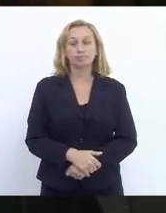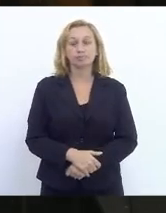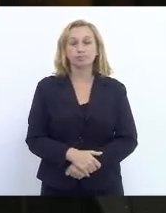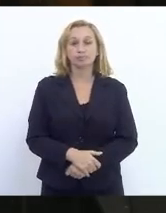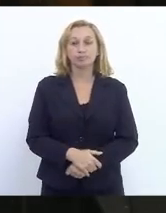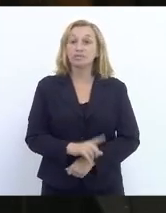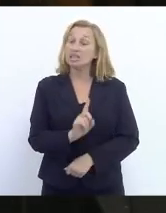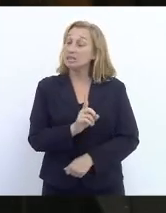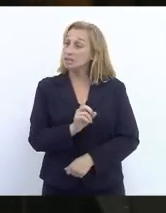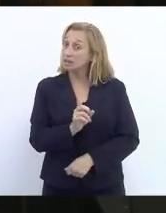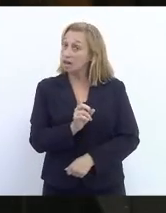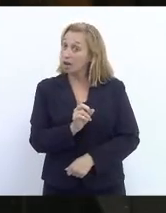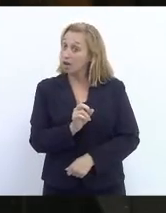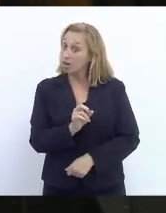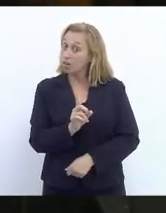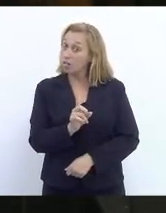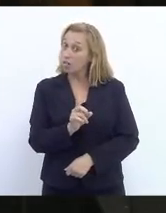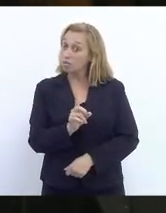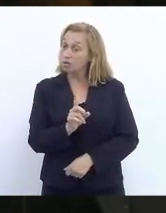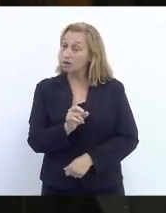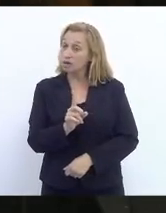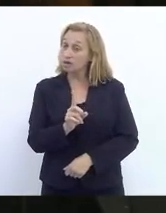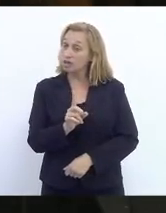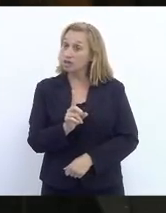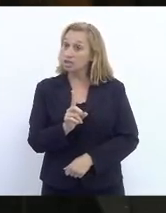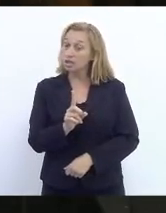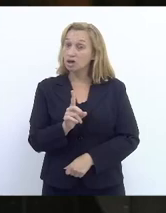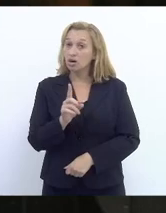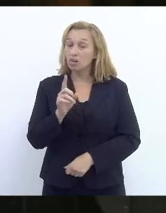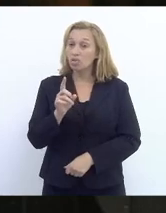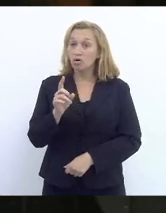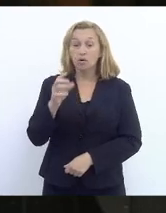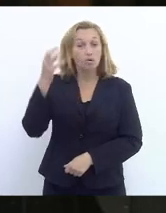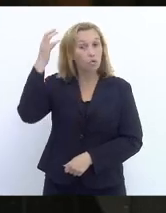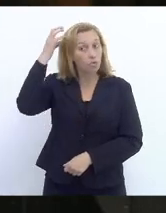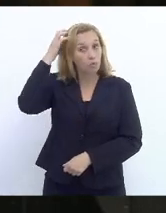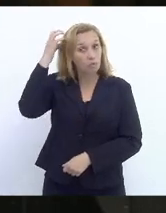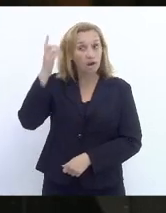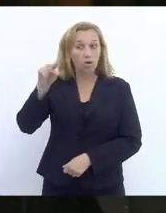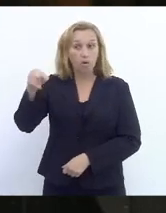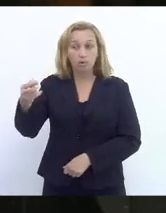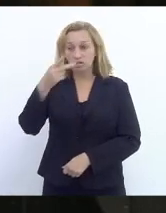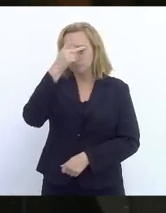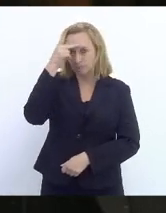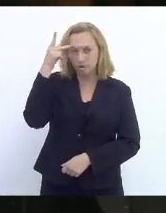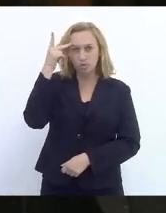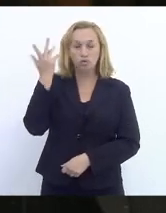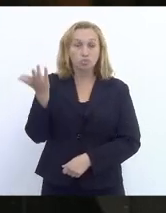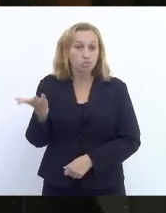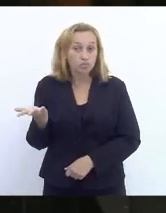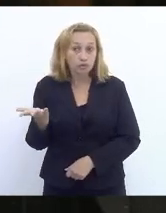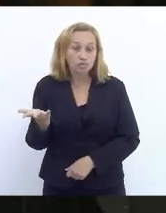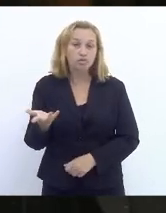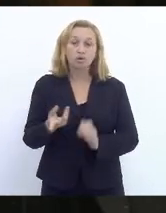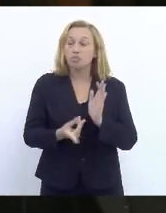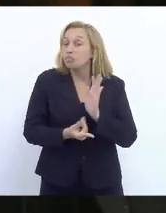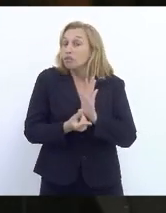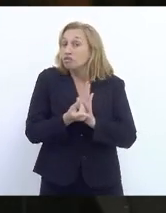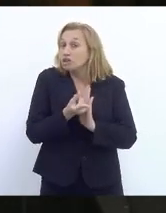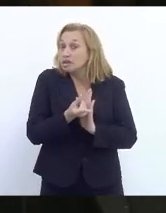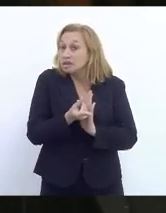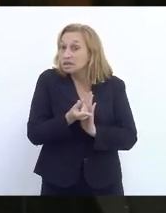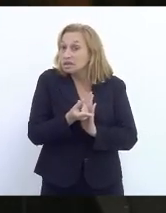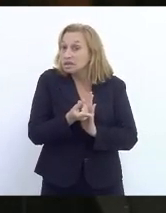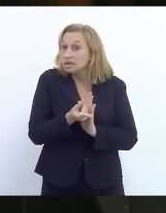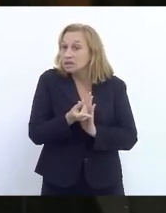e não queira repassar por uma legislação que é eminentemente financeira